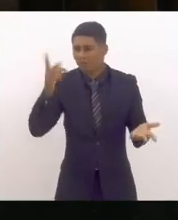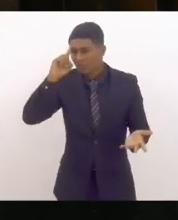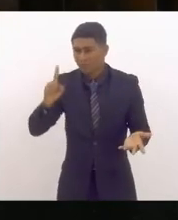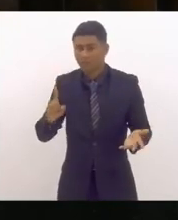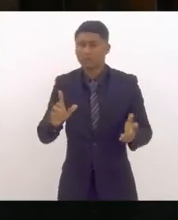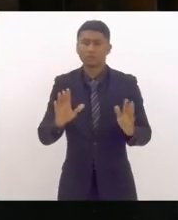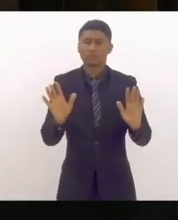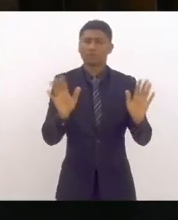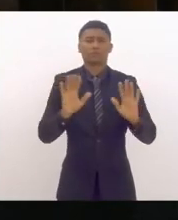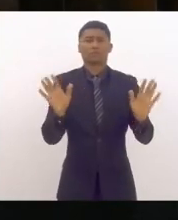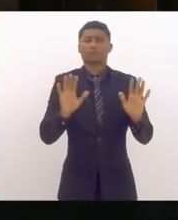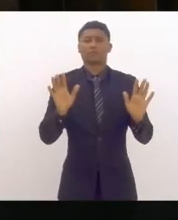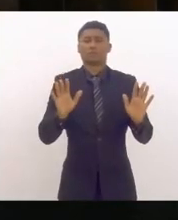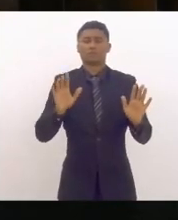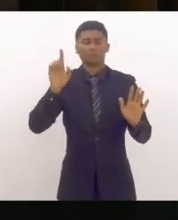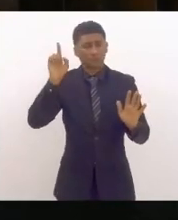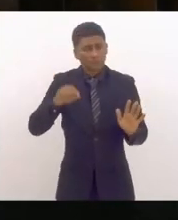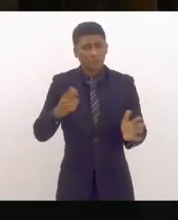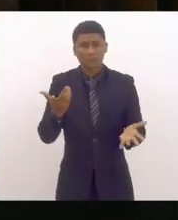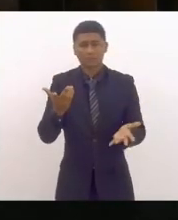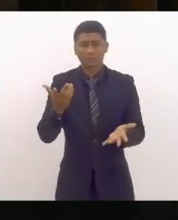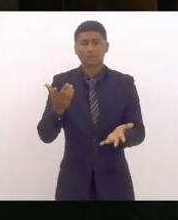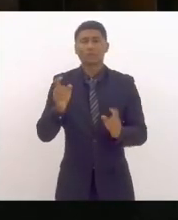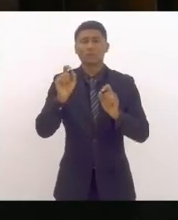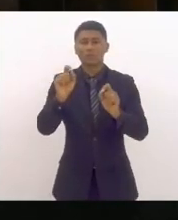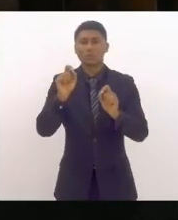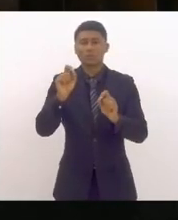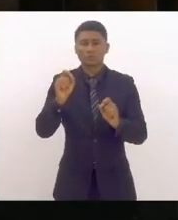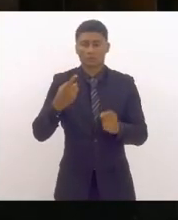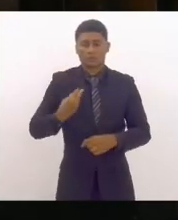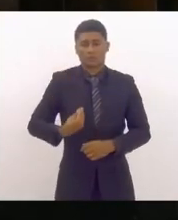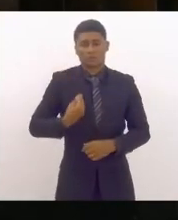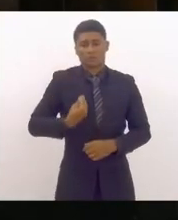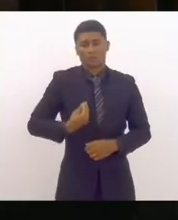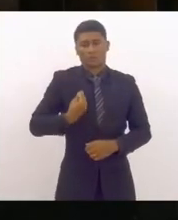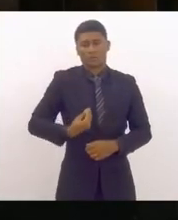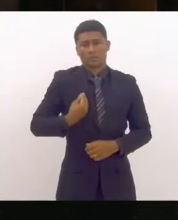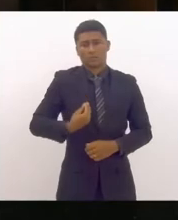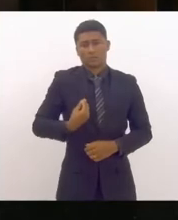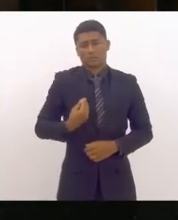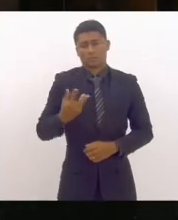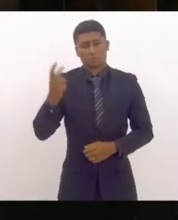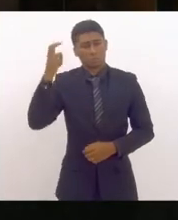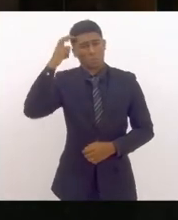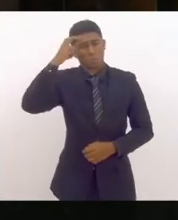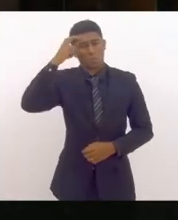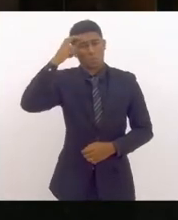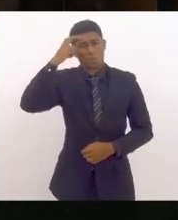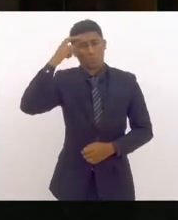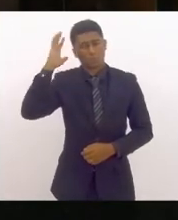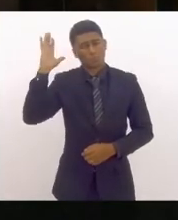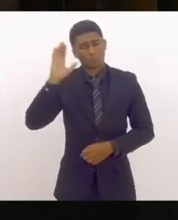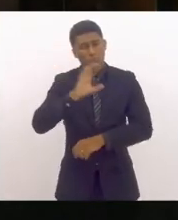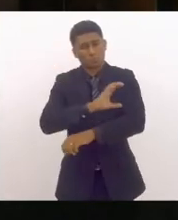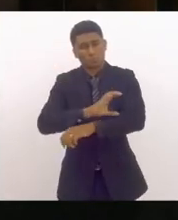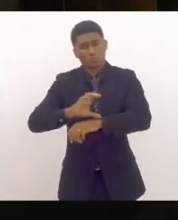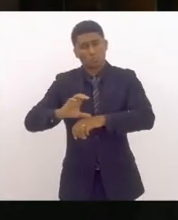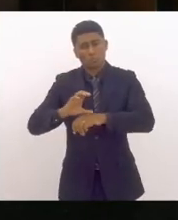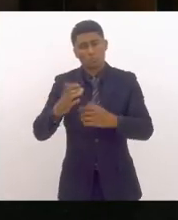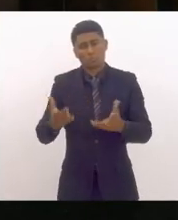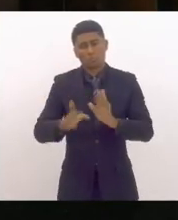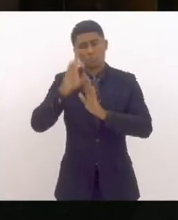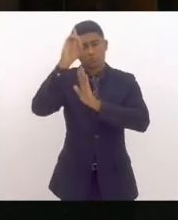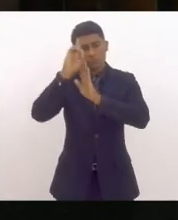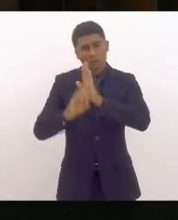questão de uma educação a questão de vida questão cultural e nós temos direito